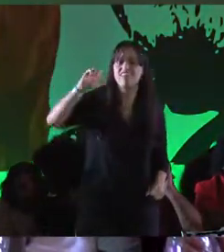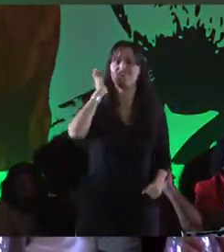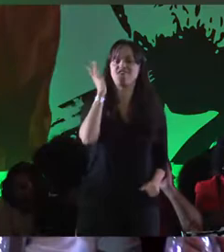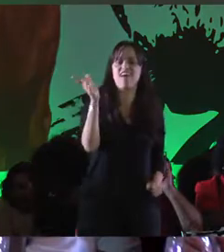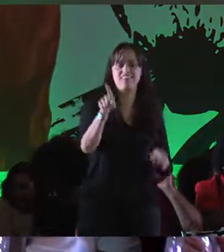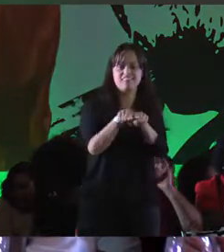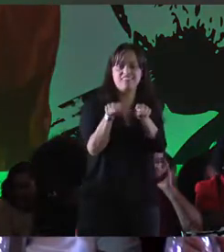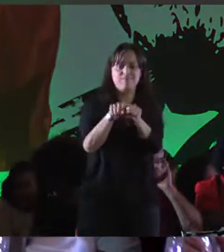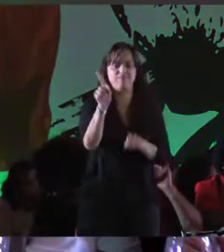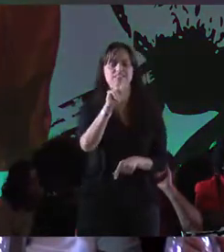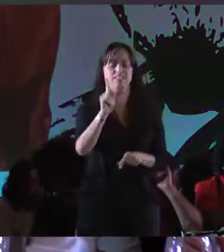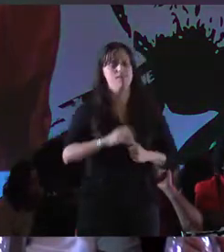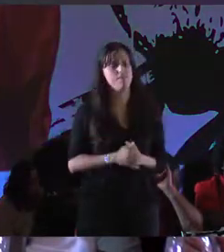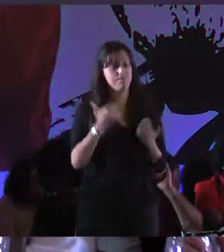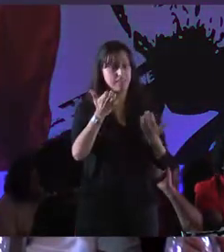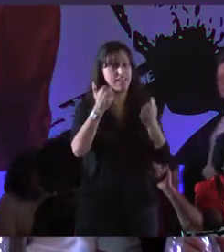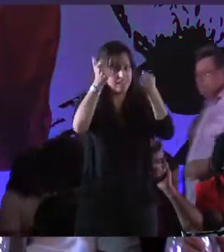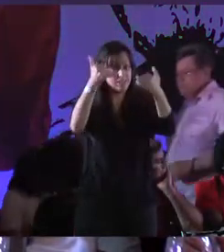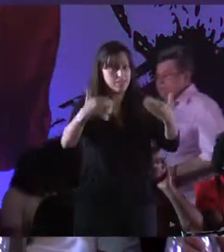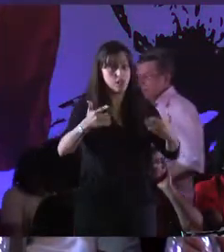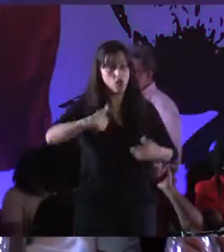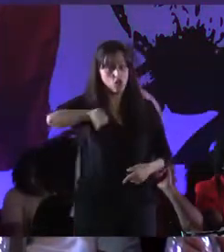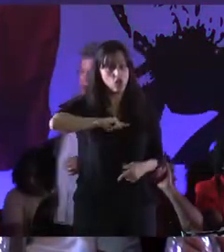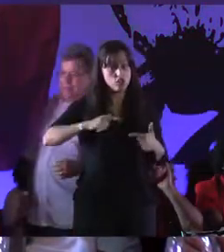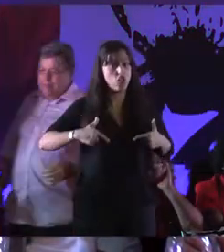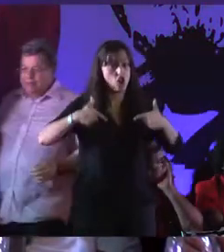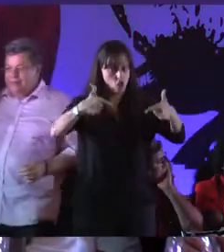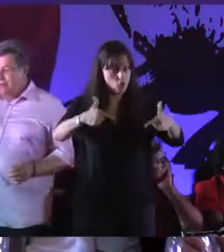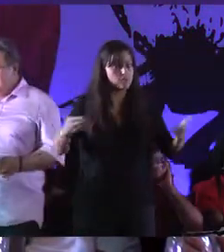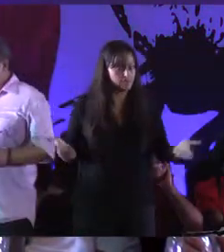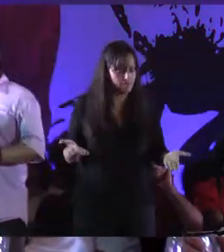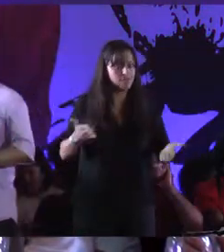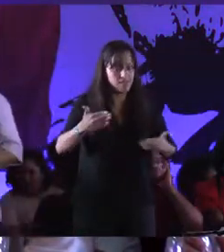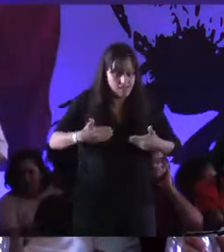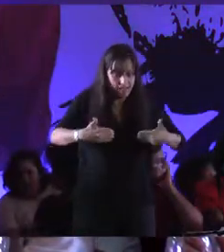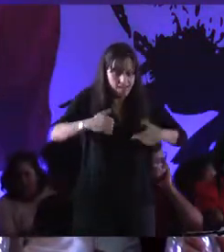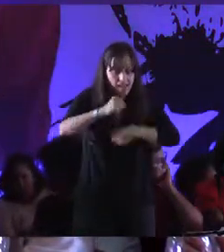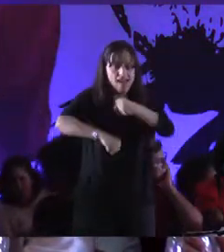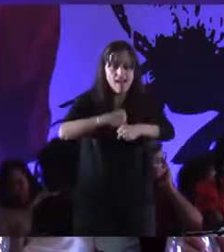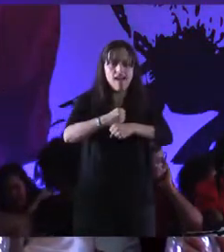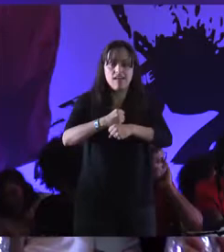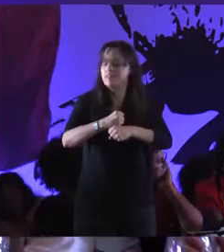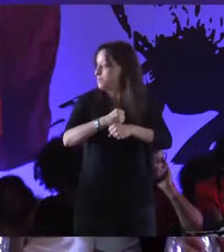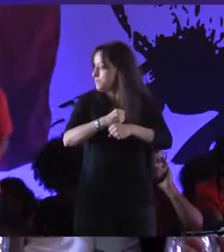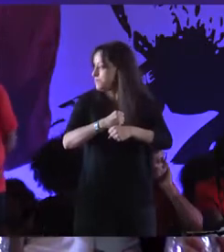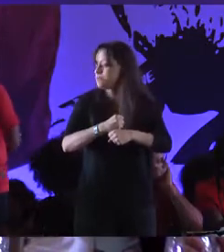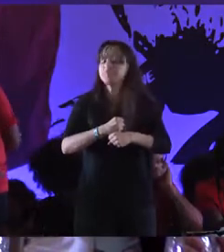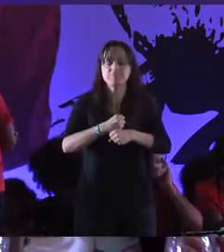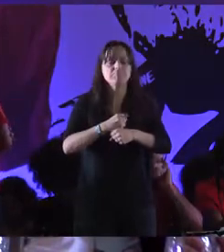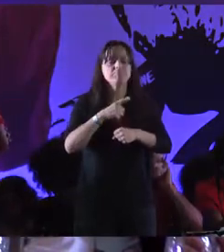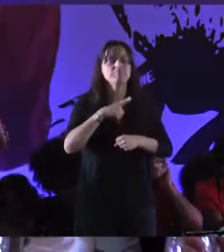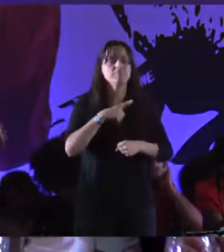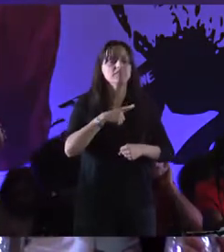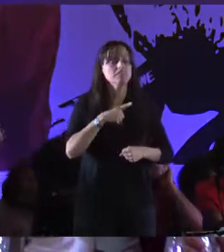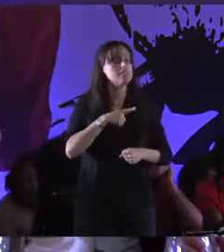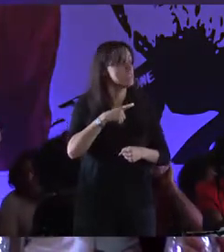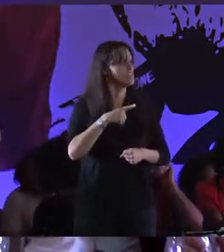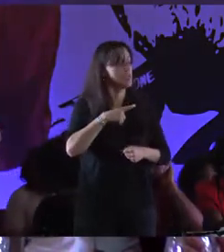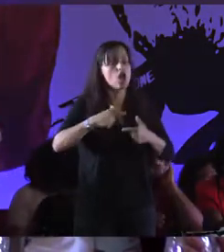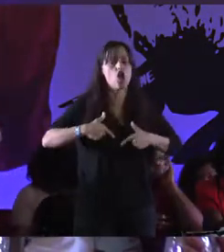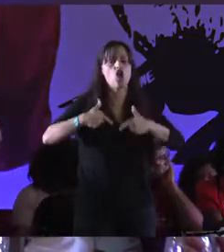falar a vocês, essa luta que nós vamos ter esse ano é uma luta que está aberta.